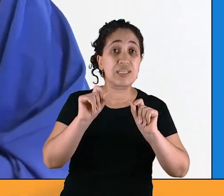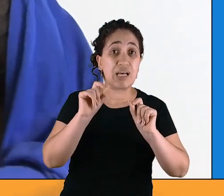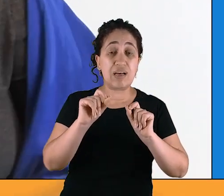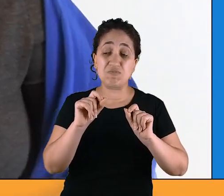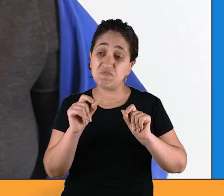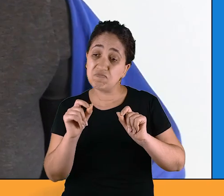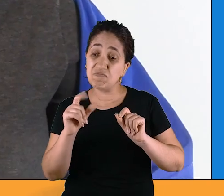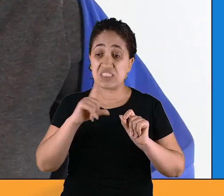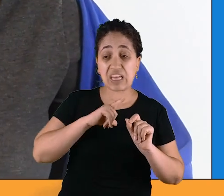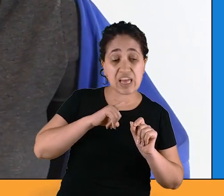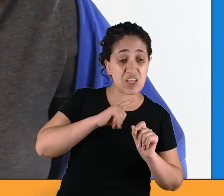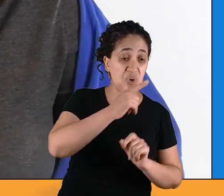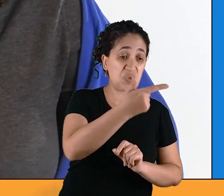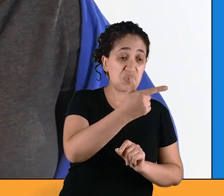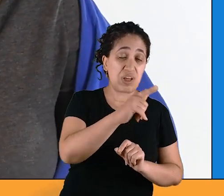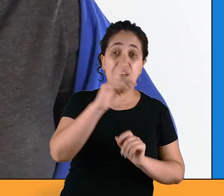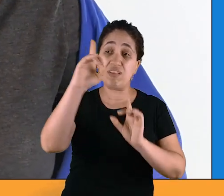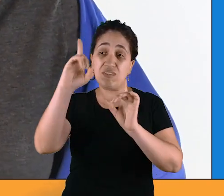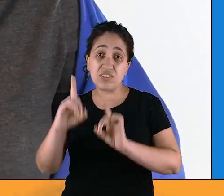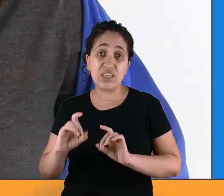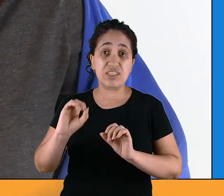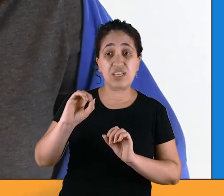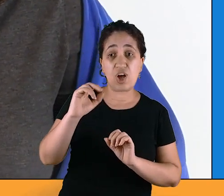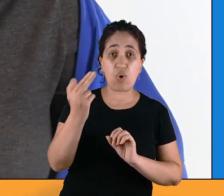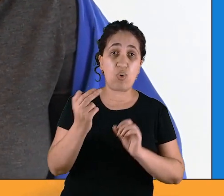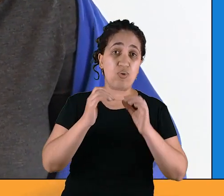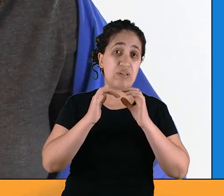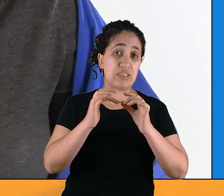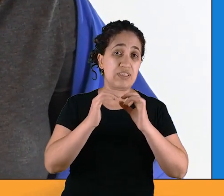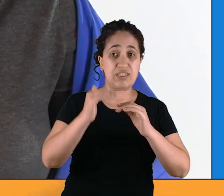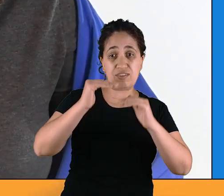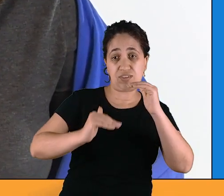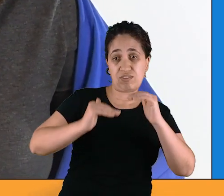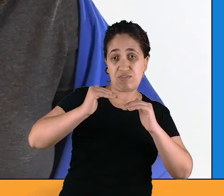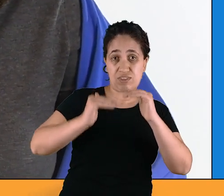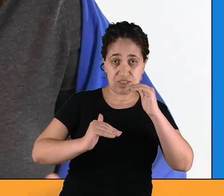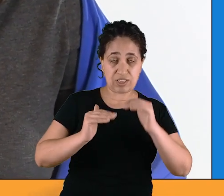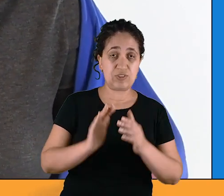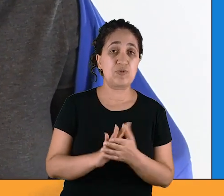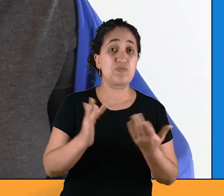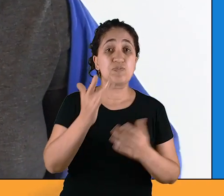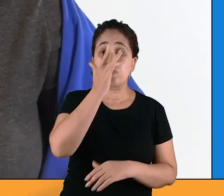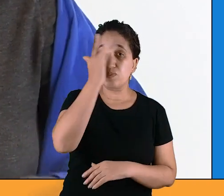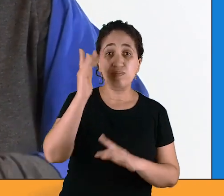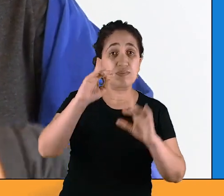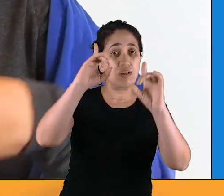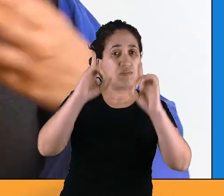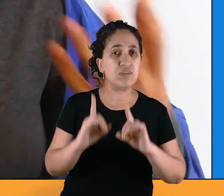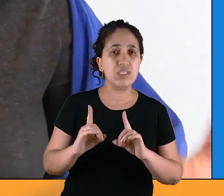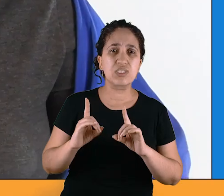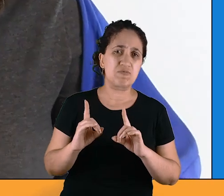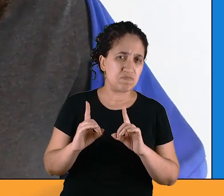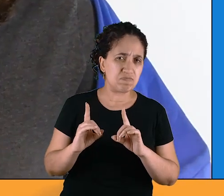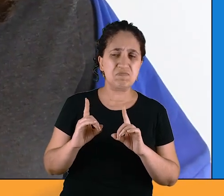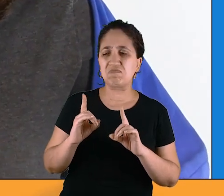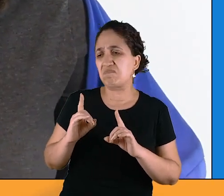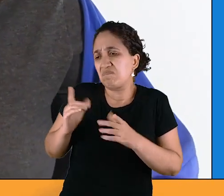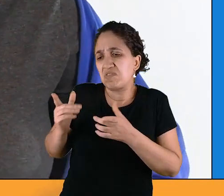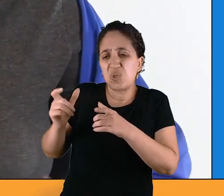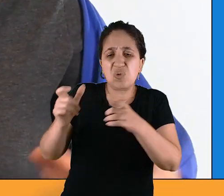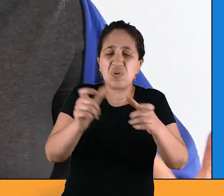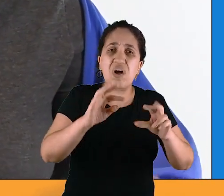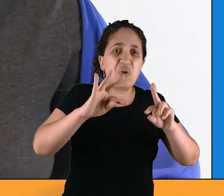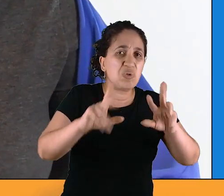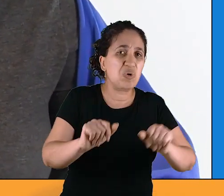na presença ou na ausência de deficiência ou neurodiversidade, né? Então, as pessoas com deficiência elas estão em todos os tipos de